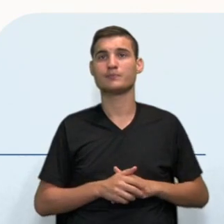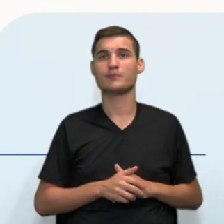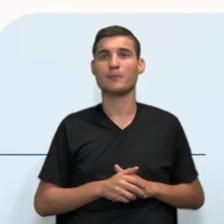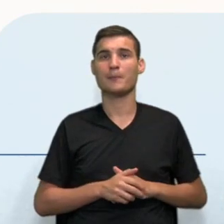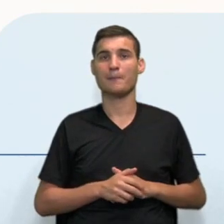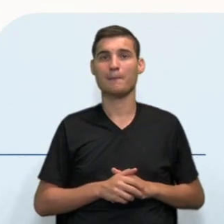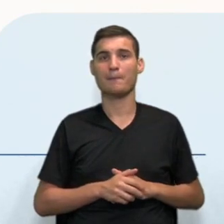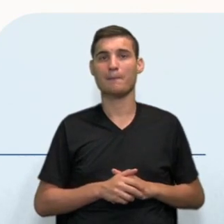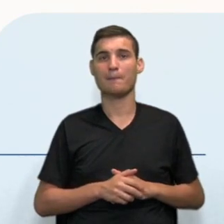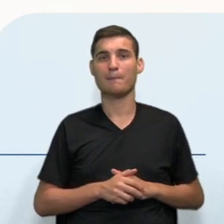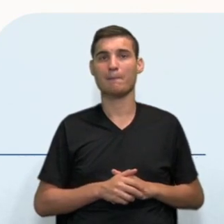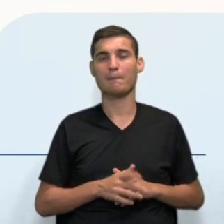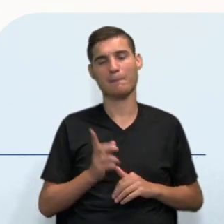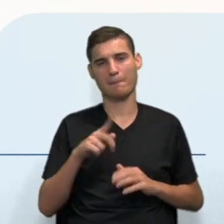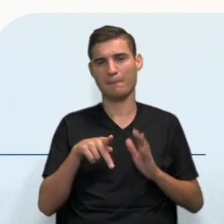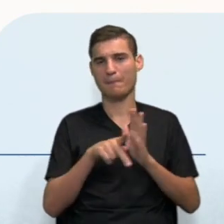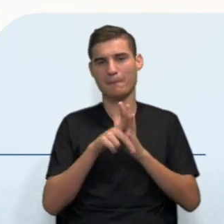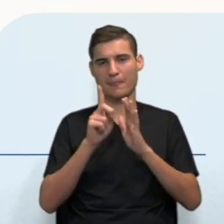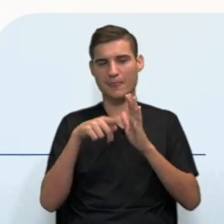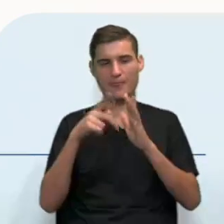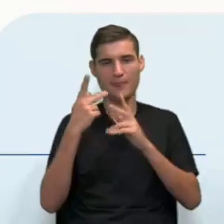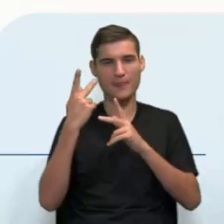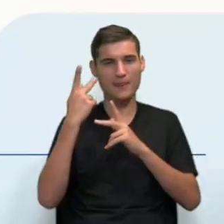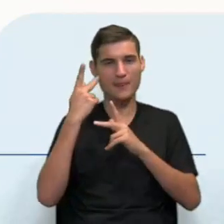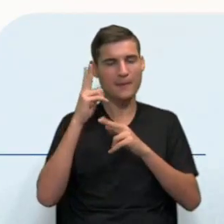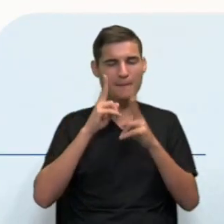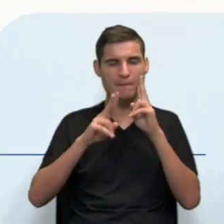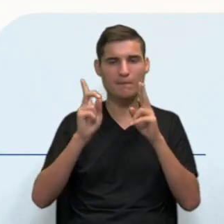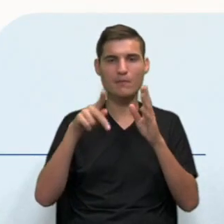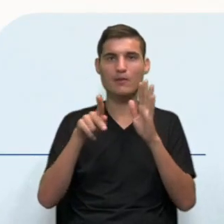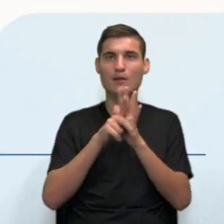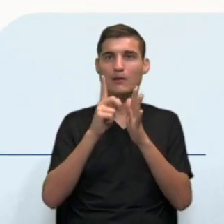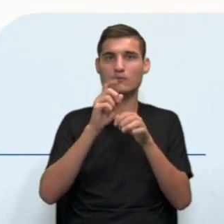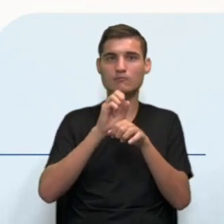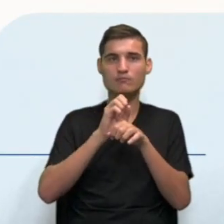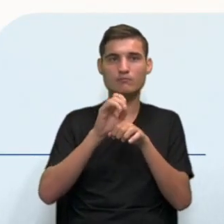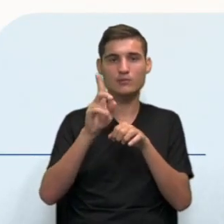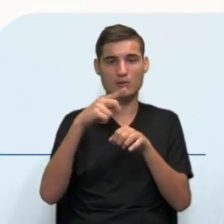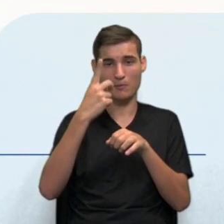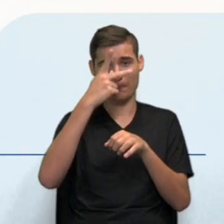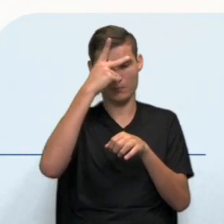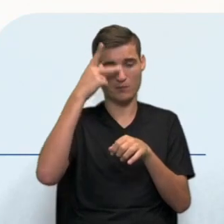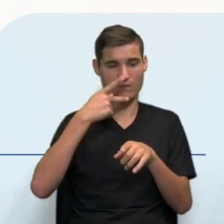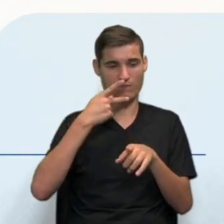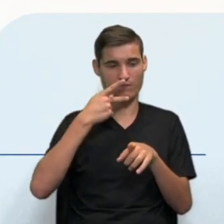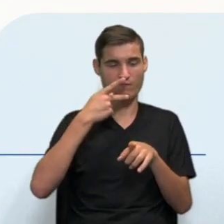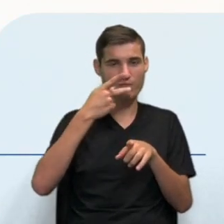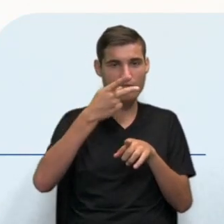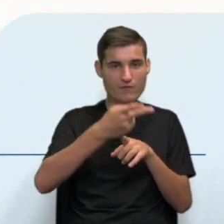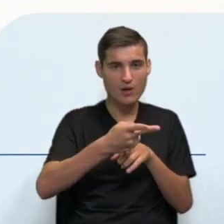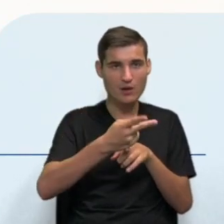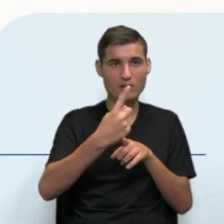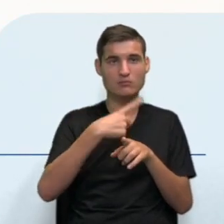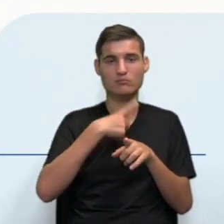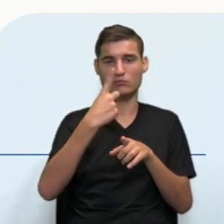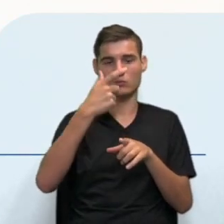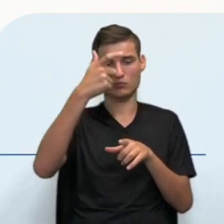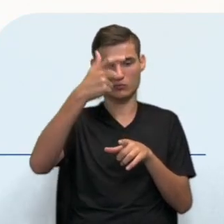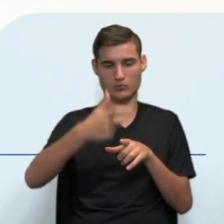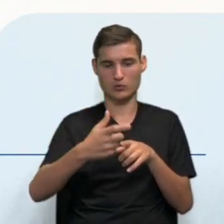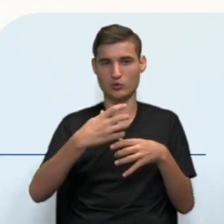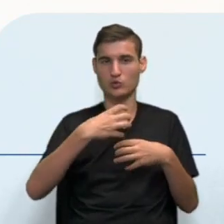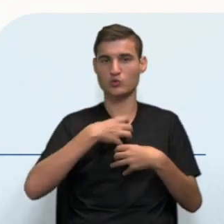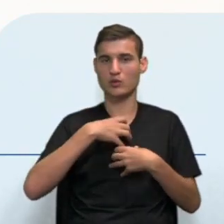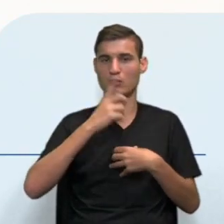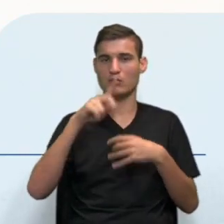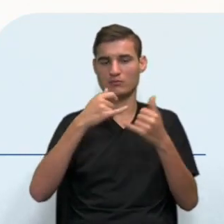tem elemento clássico de comunicação. Tem um transmissor, que é uma pessoa falando. Tem o meio, ou o canal, que